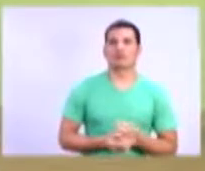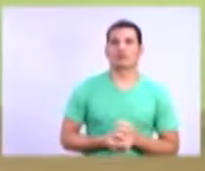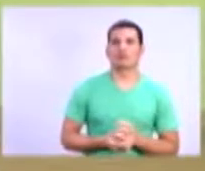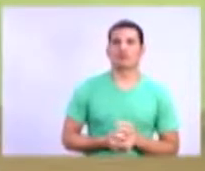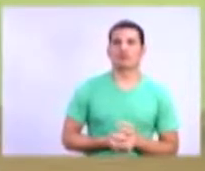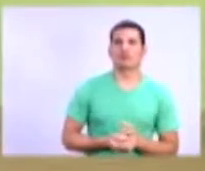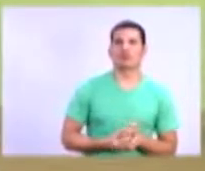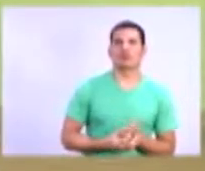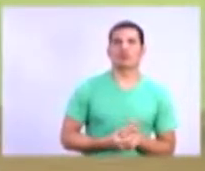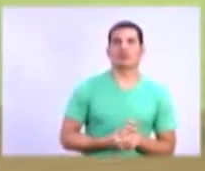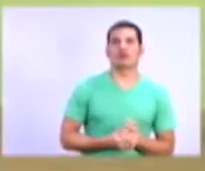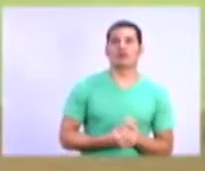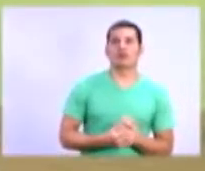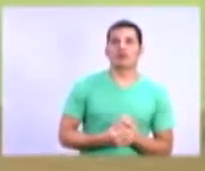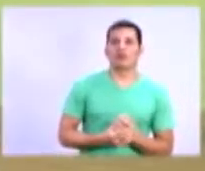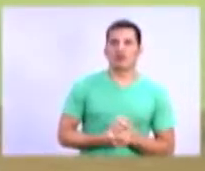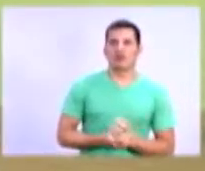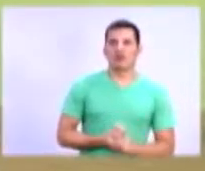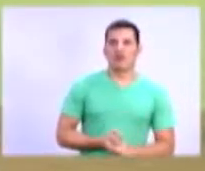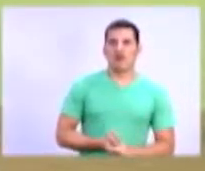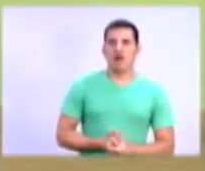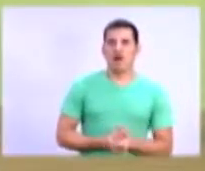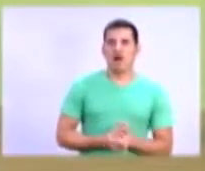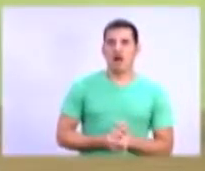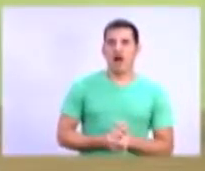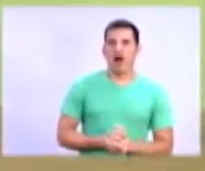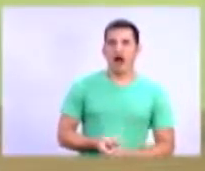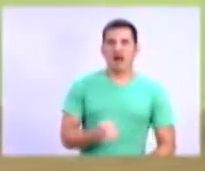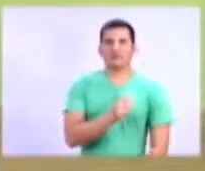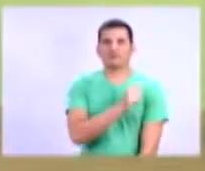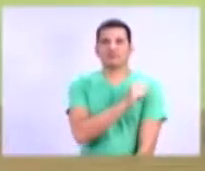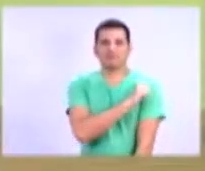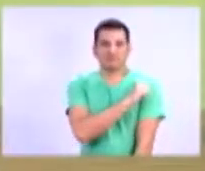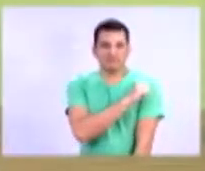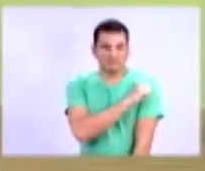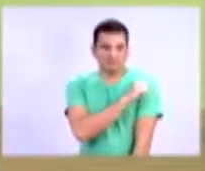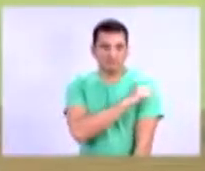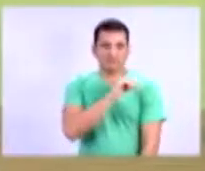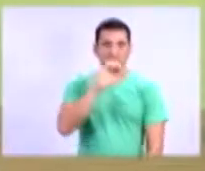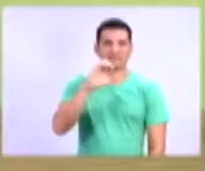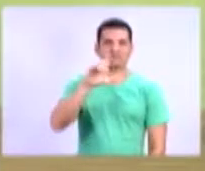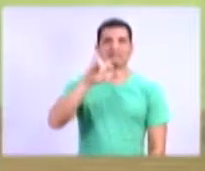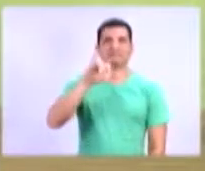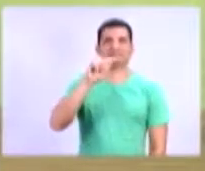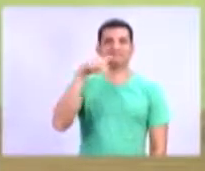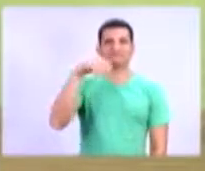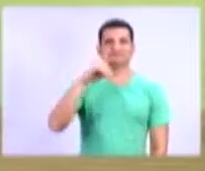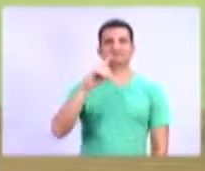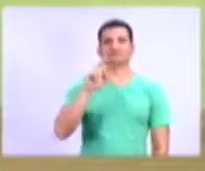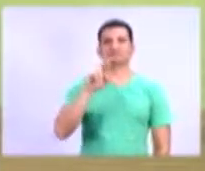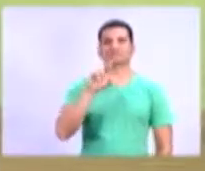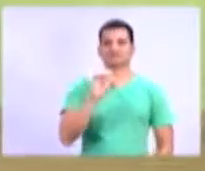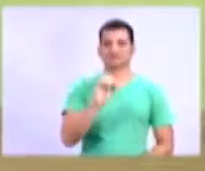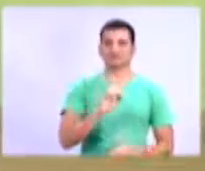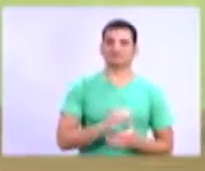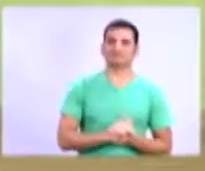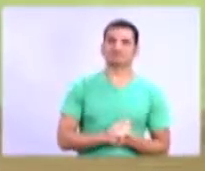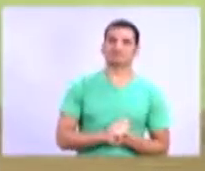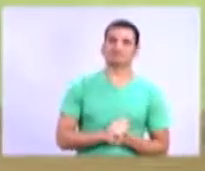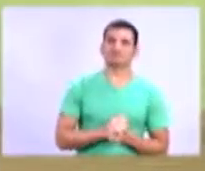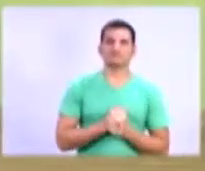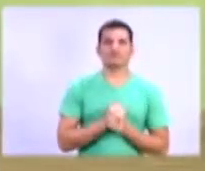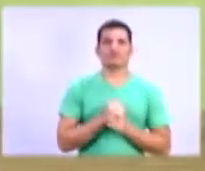Nós temos aqui do aluno Eliandro, né? O profissional fraudar